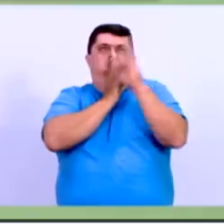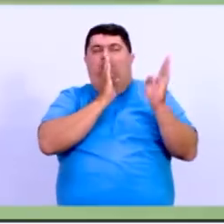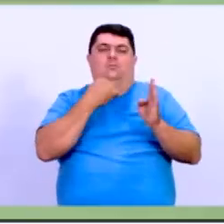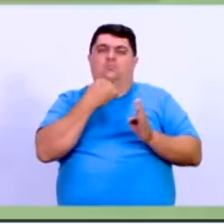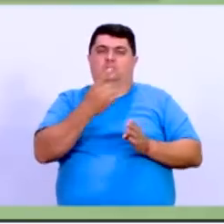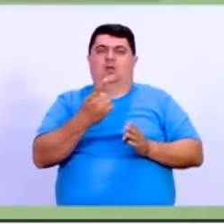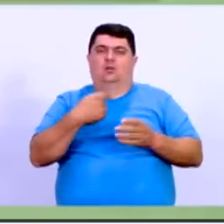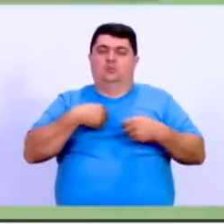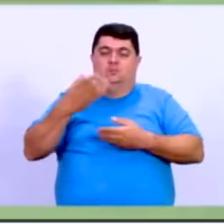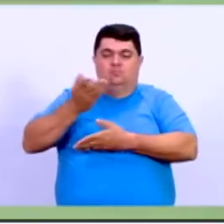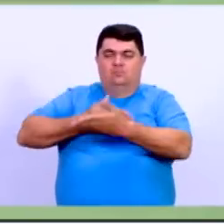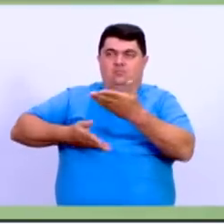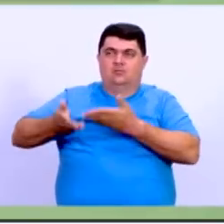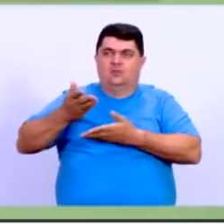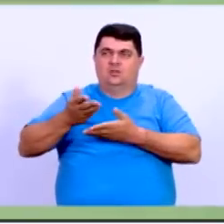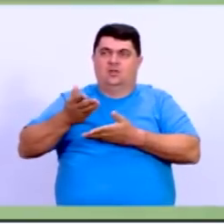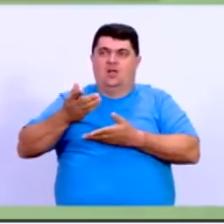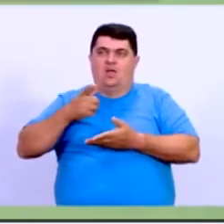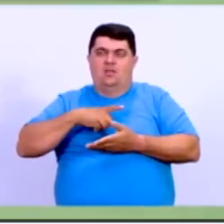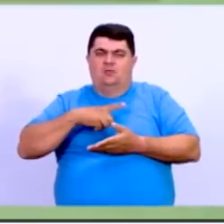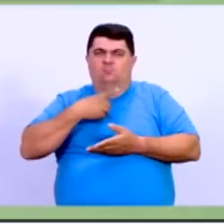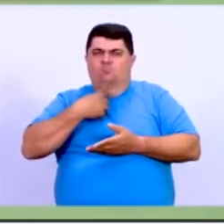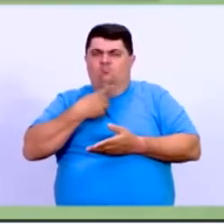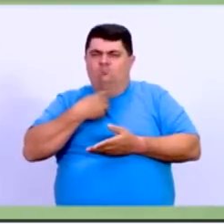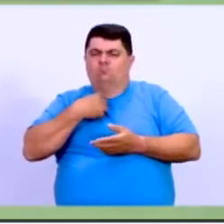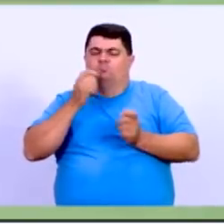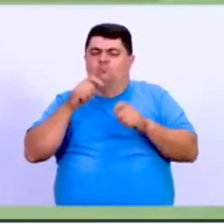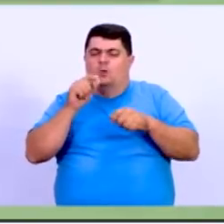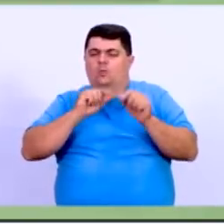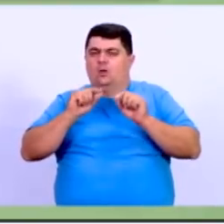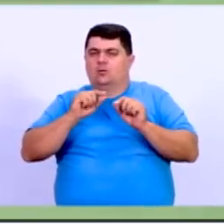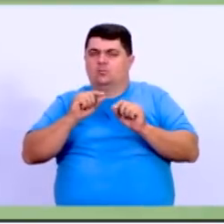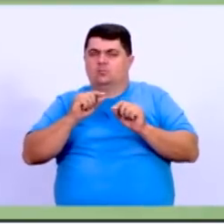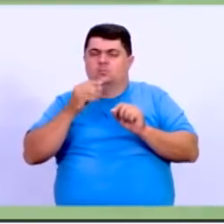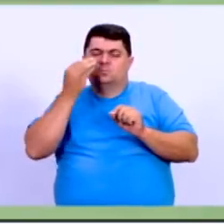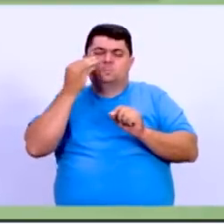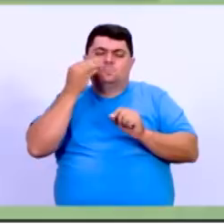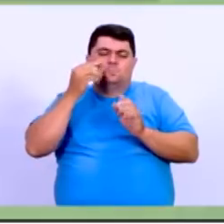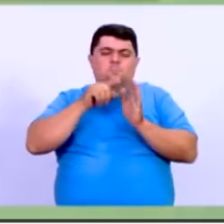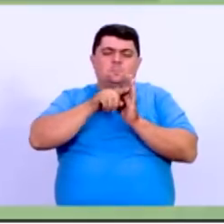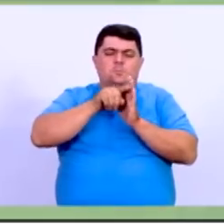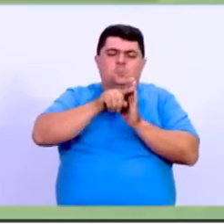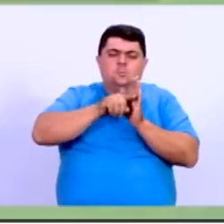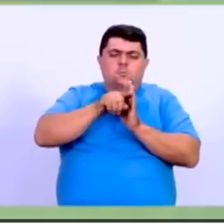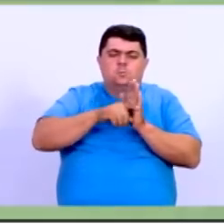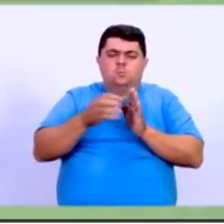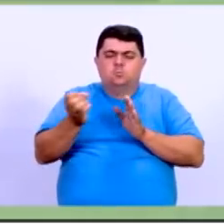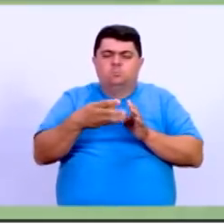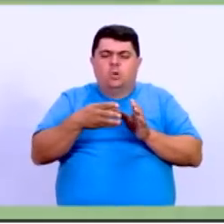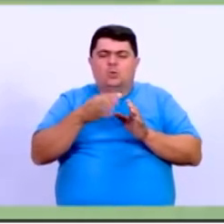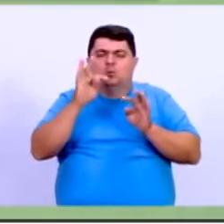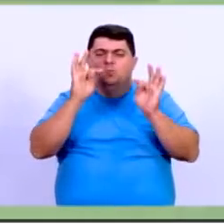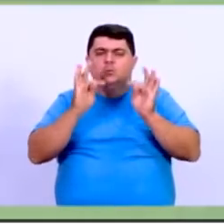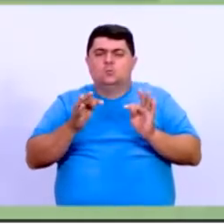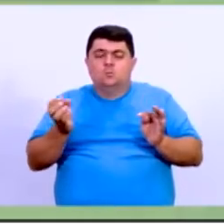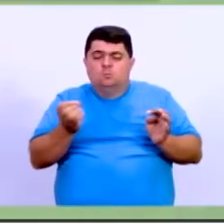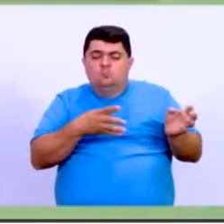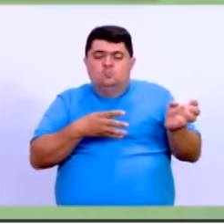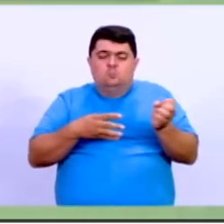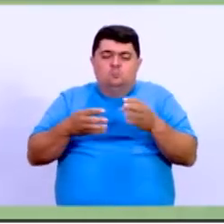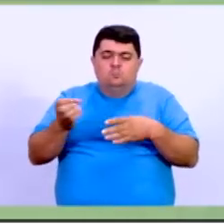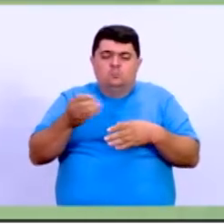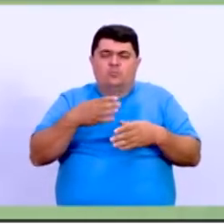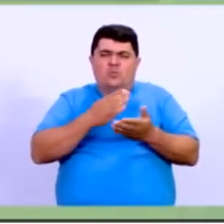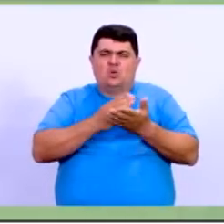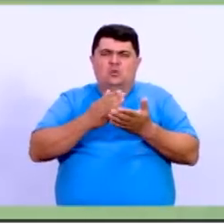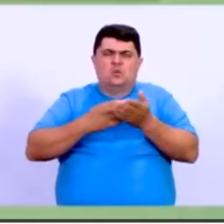que favorecessem essa comunicação, né? Então olha só, Como assim, professor, favorecer a comunicação? Nós temos o telégrafo,